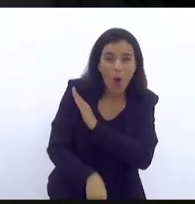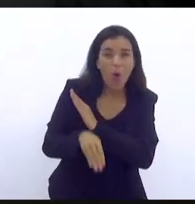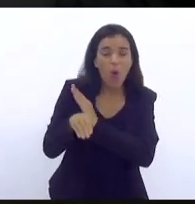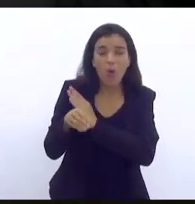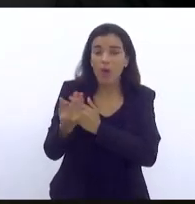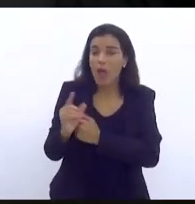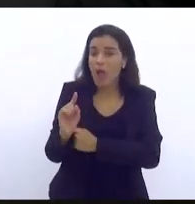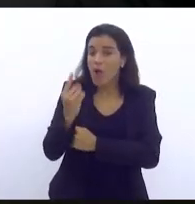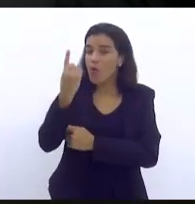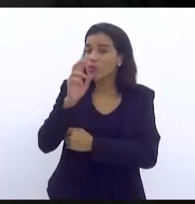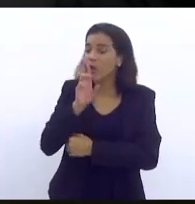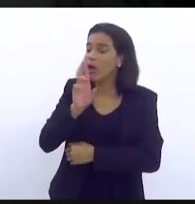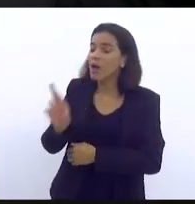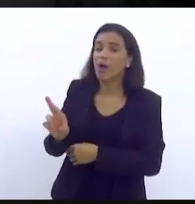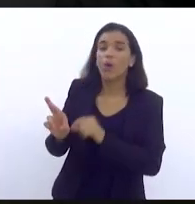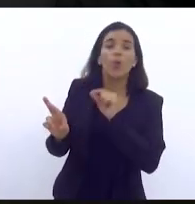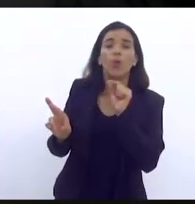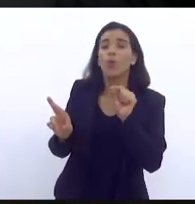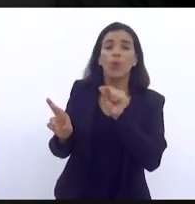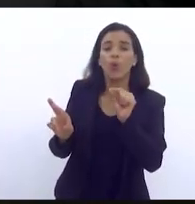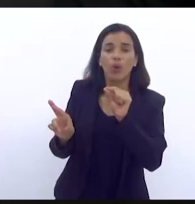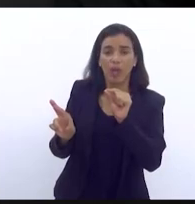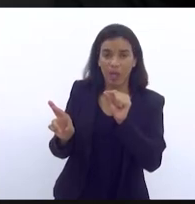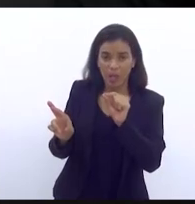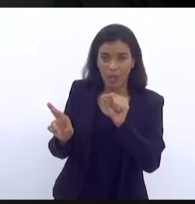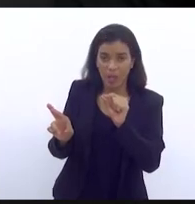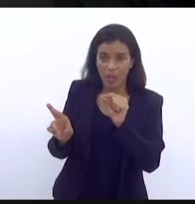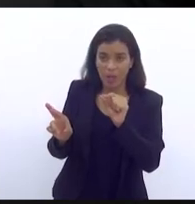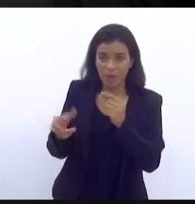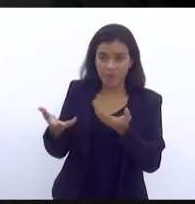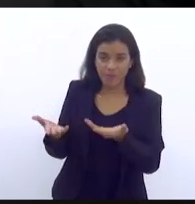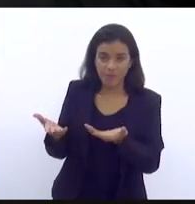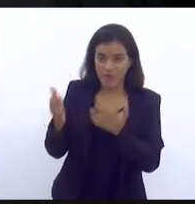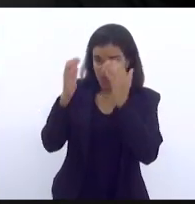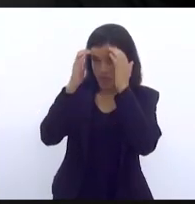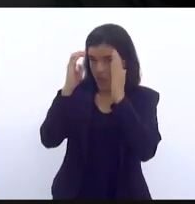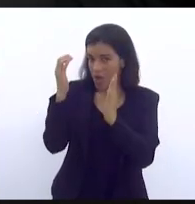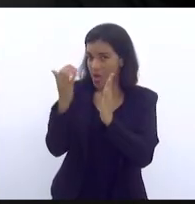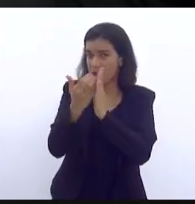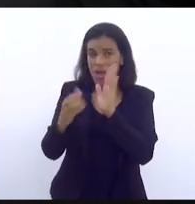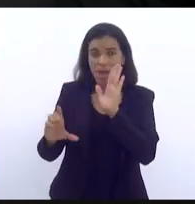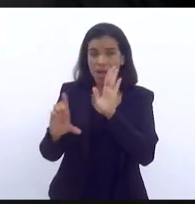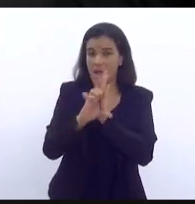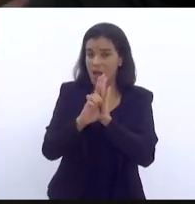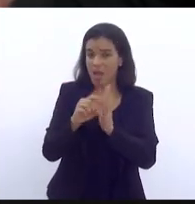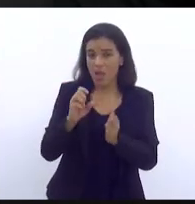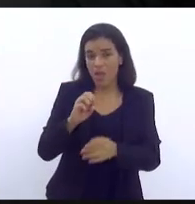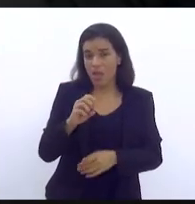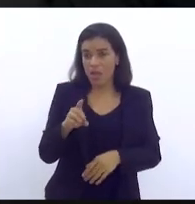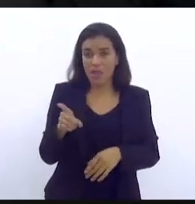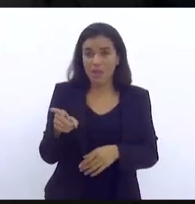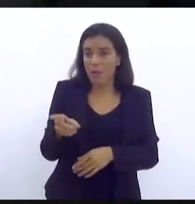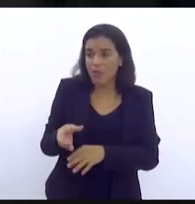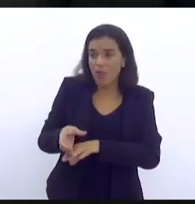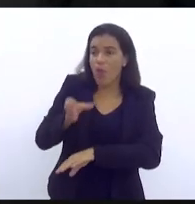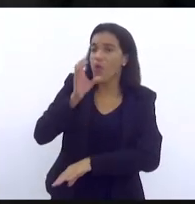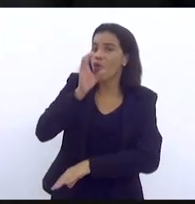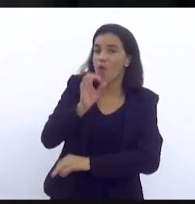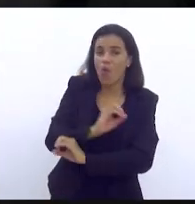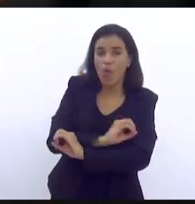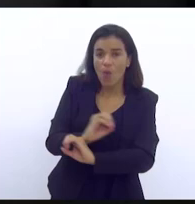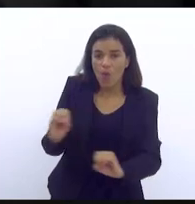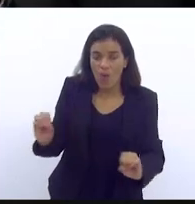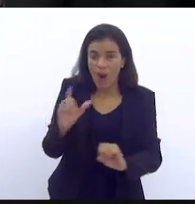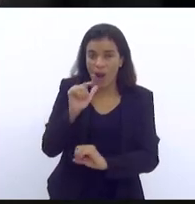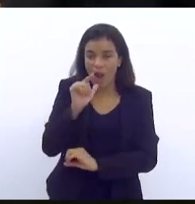única acho que ele vai ter vai ser o quê Vou respeitar a lei ou o contrato e não beber água e